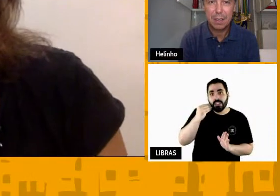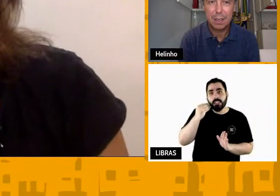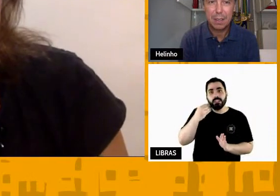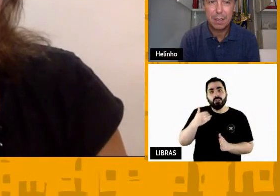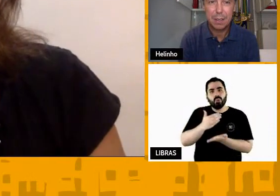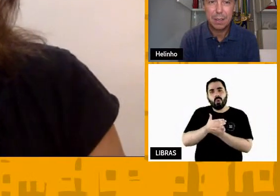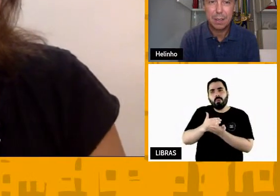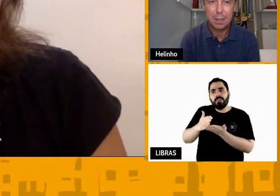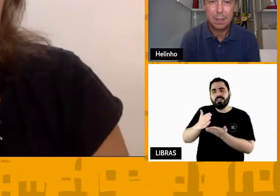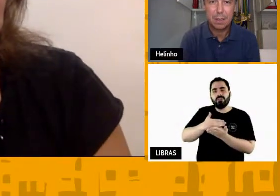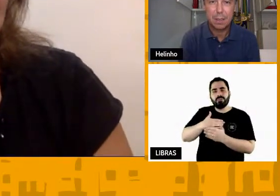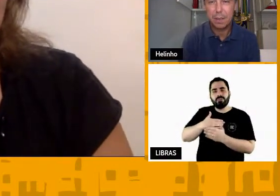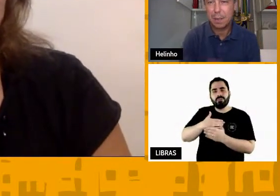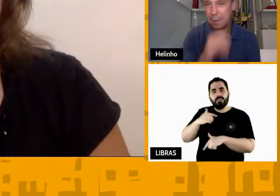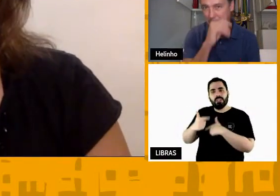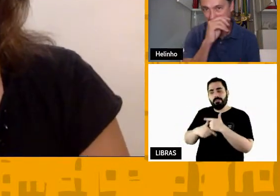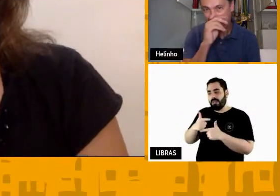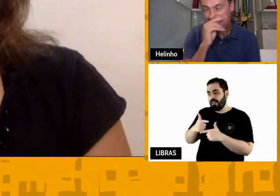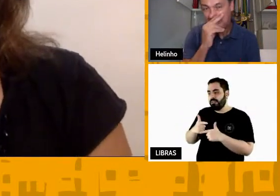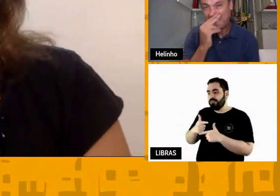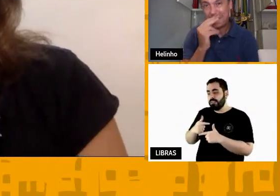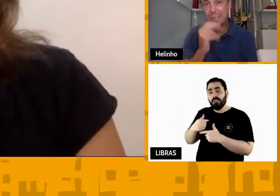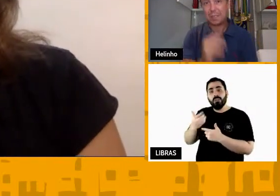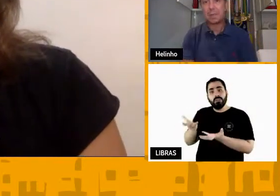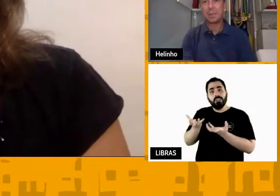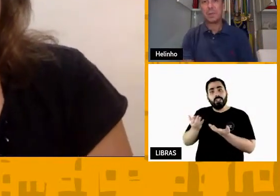a ver com isso também que a vai conversar hoje que eu queria contar aqui.